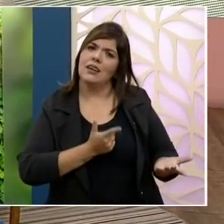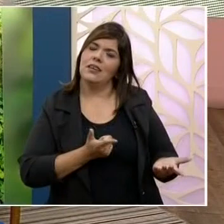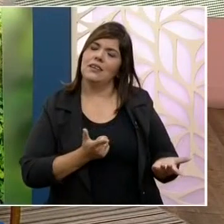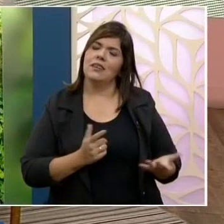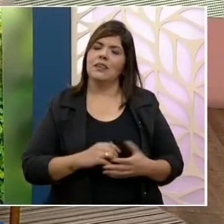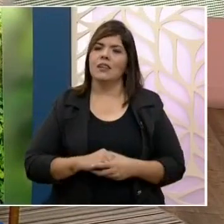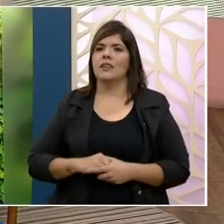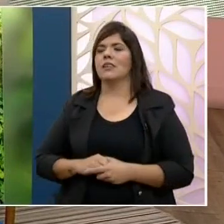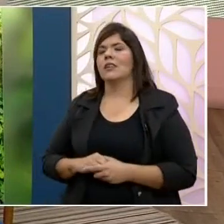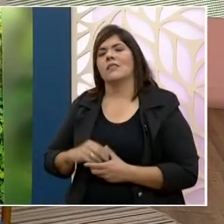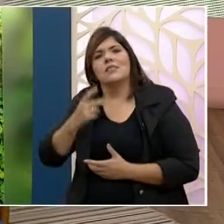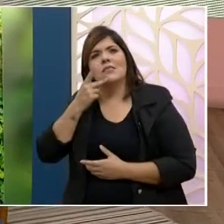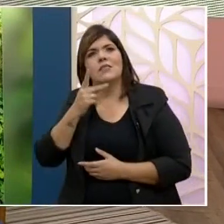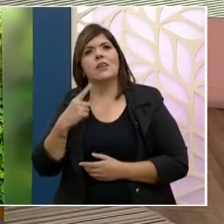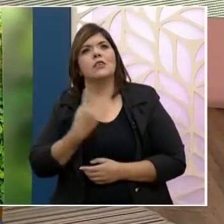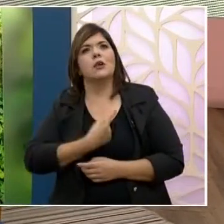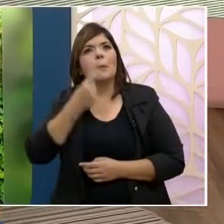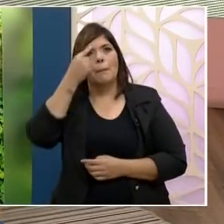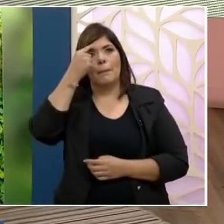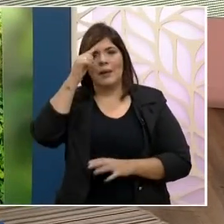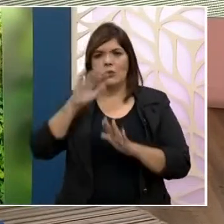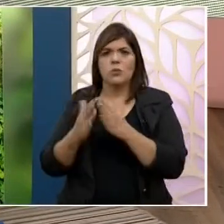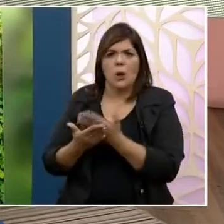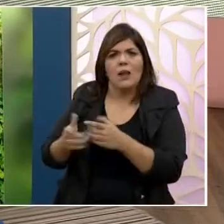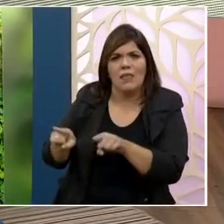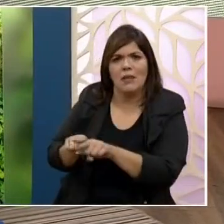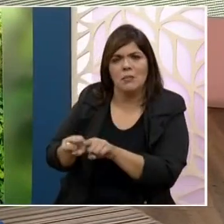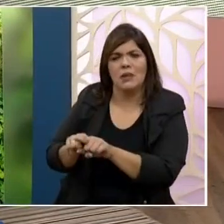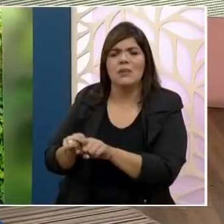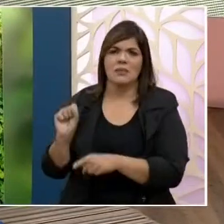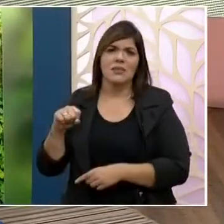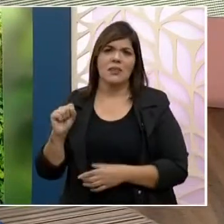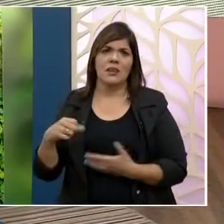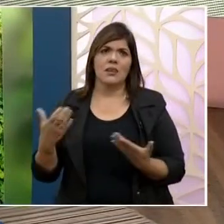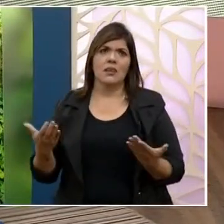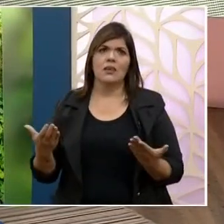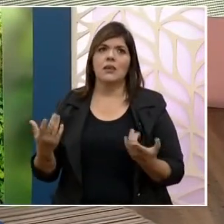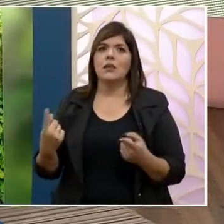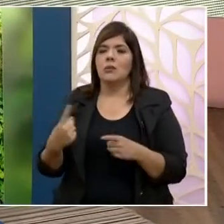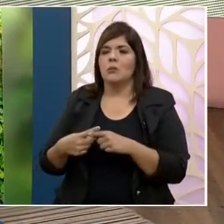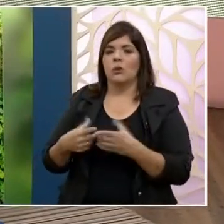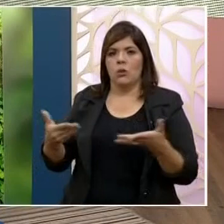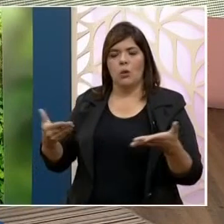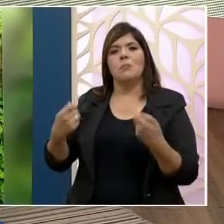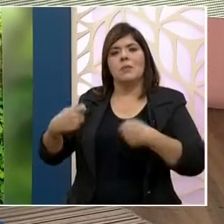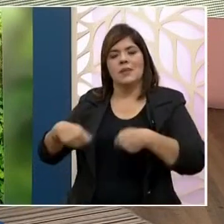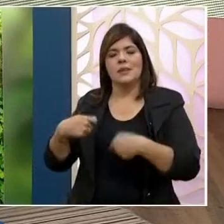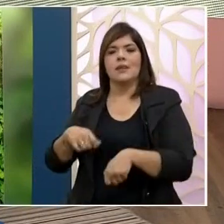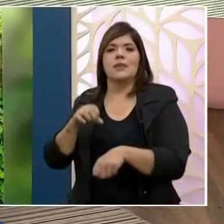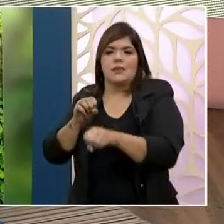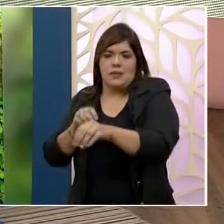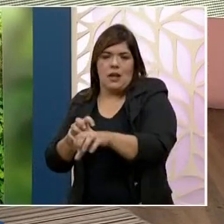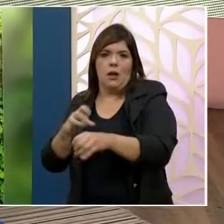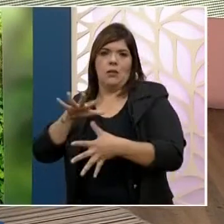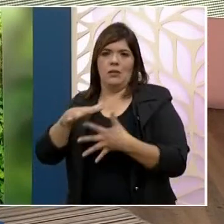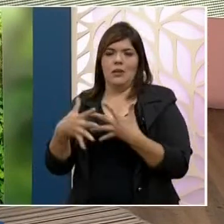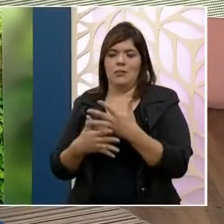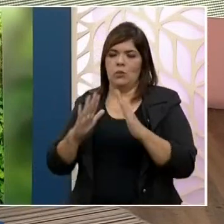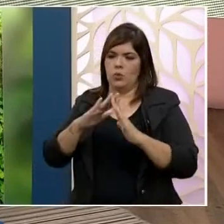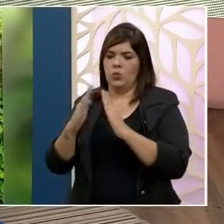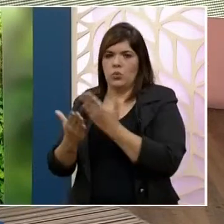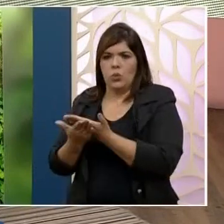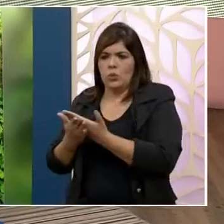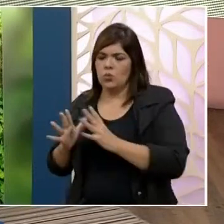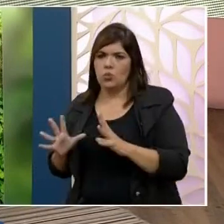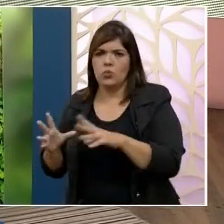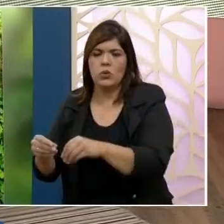você fala sobre isso, a gente pode pensar nas escolas, não é? Porque não. Né, a gente teria que ter aula, por exemplo, de Sim. Línguas. Sim. Na